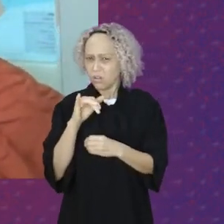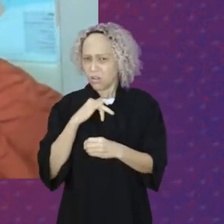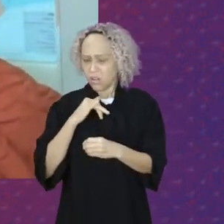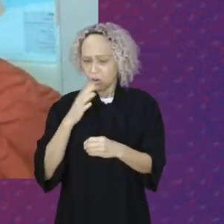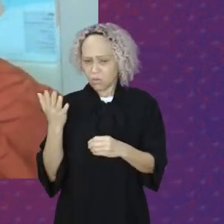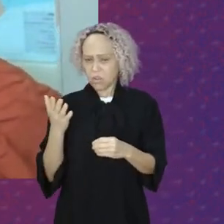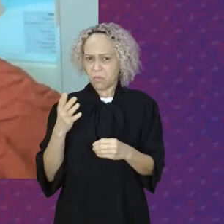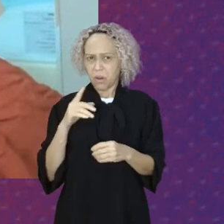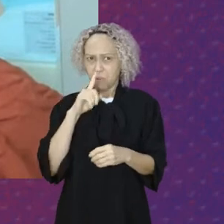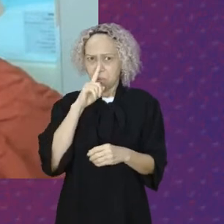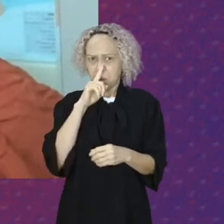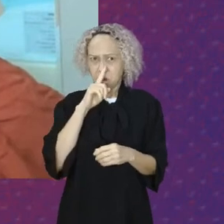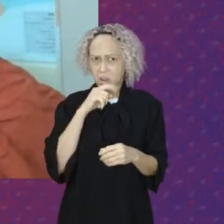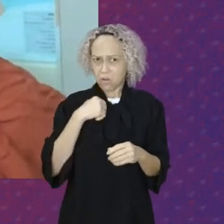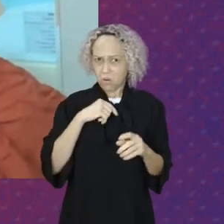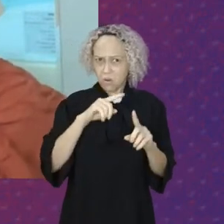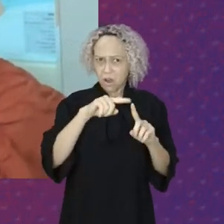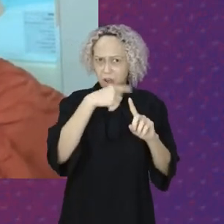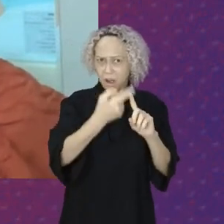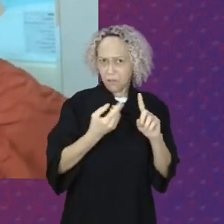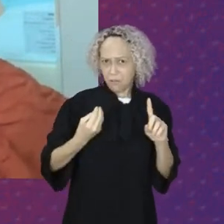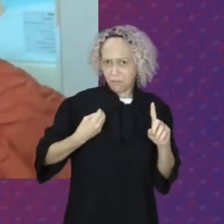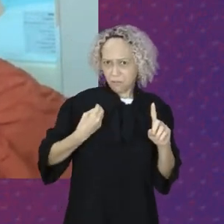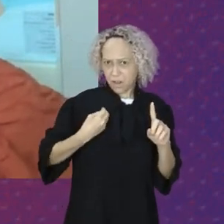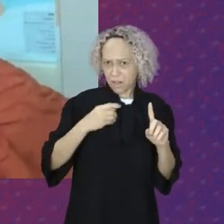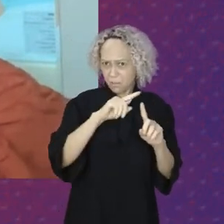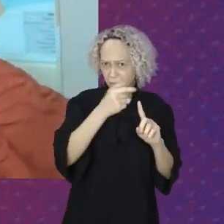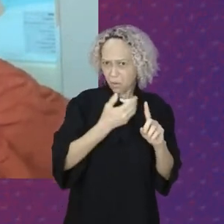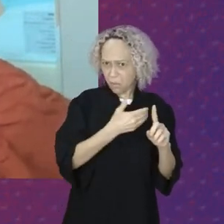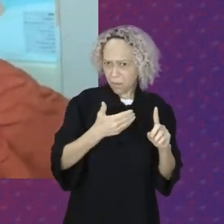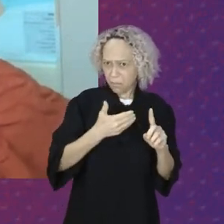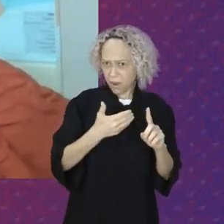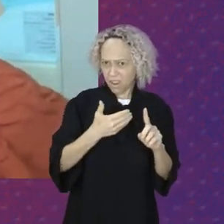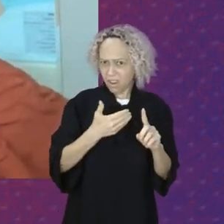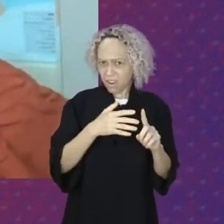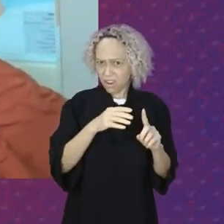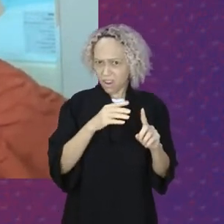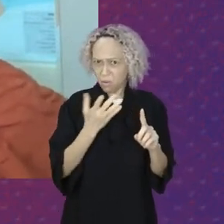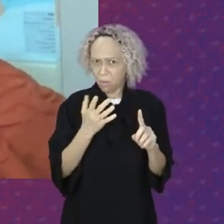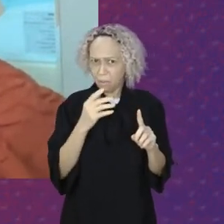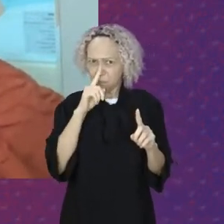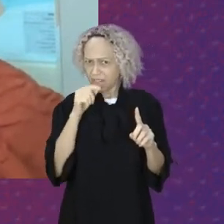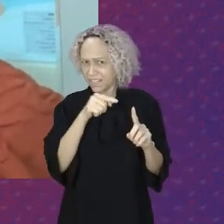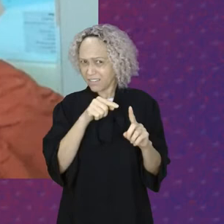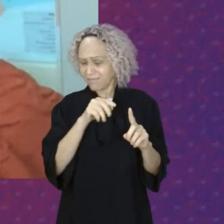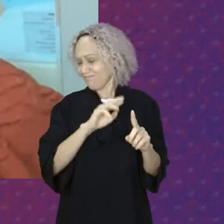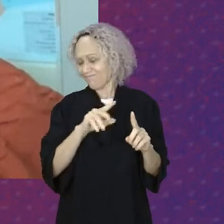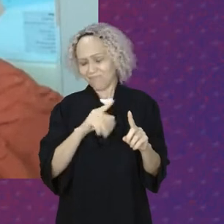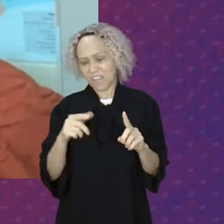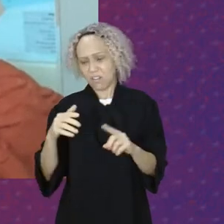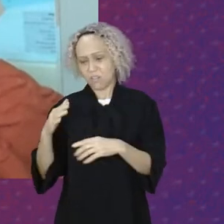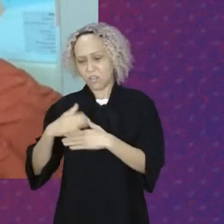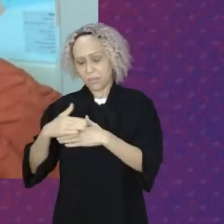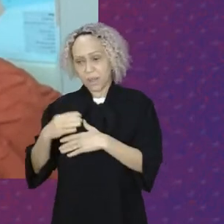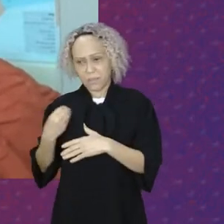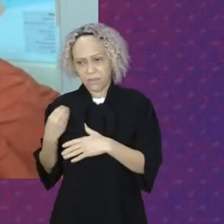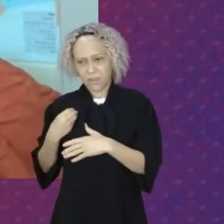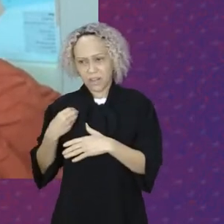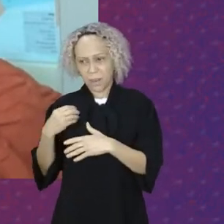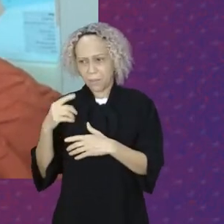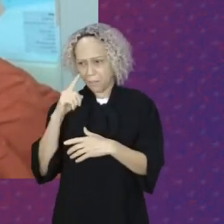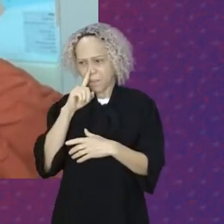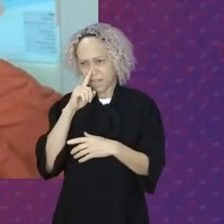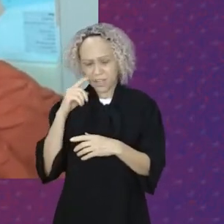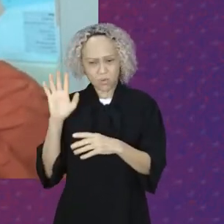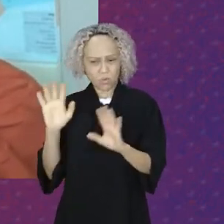nas caminhadas, fiquei participando de todo o processo, mais na capital, em Manaus. Eu disputei, para quem